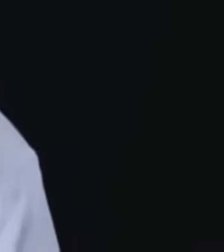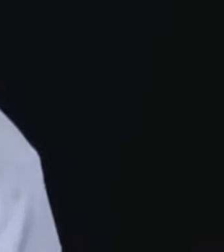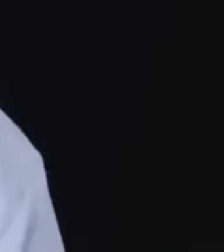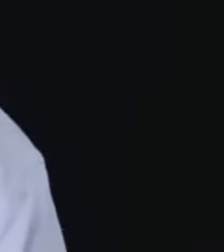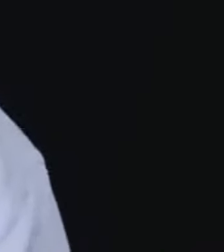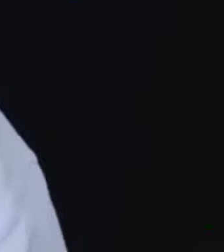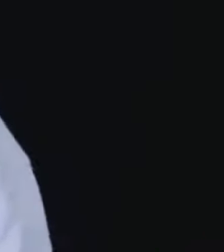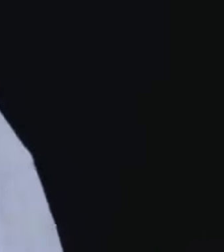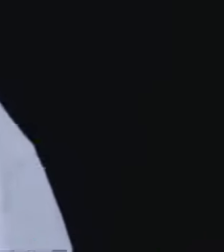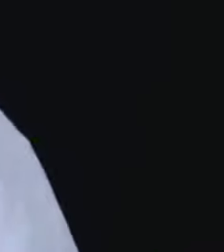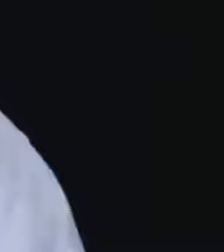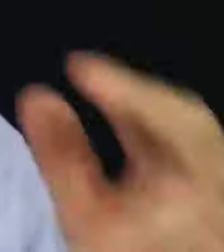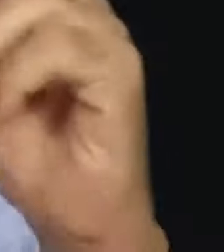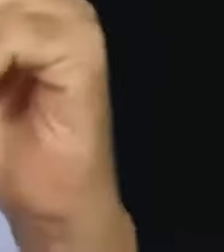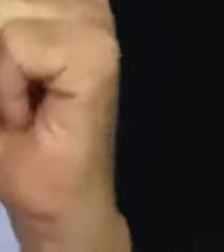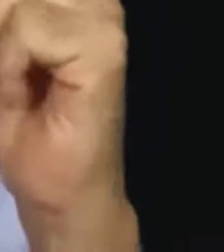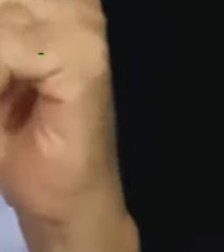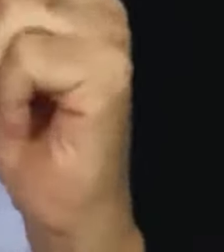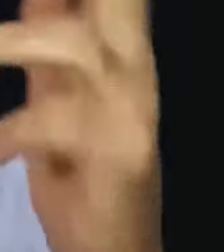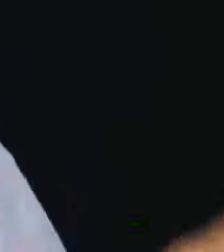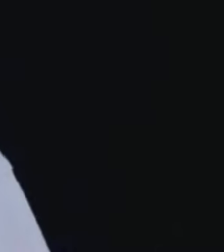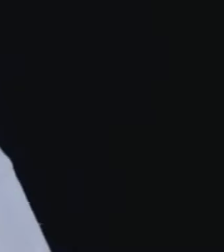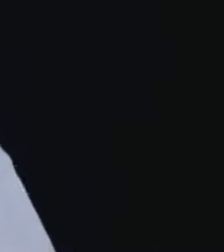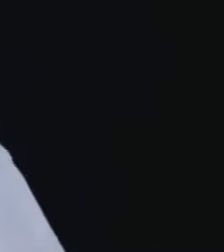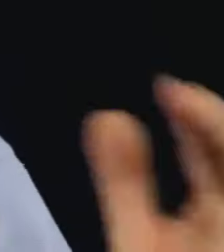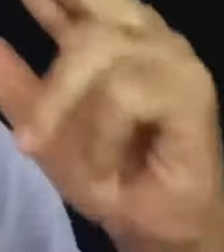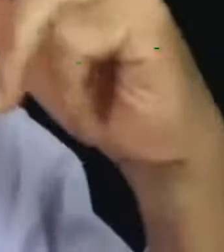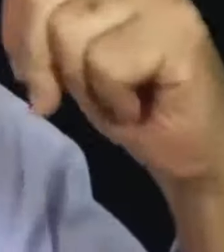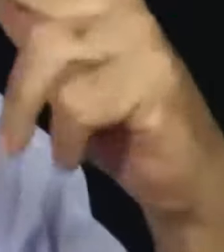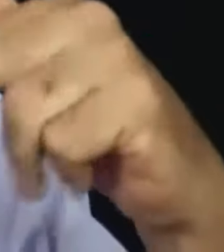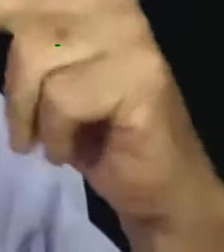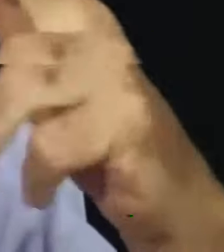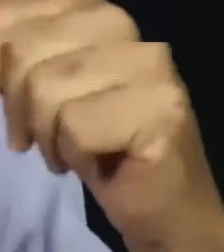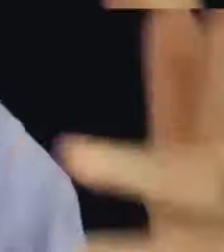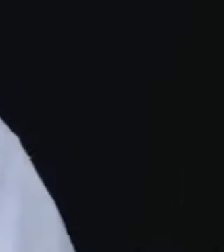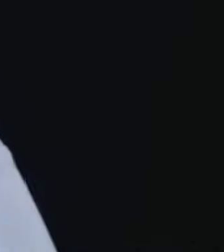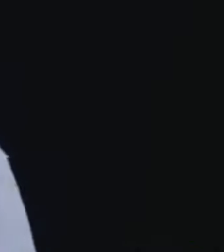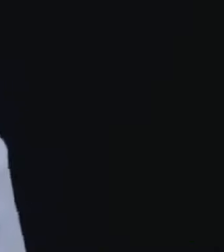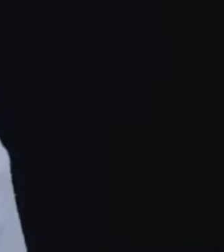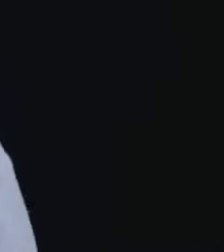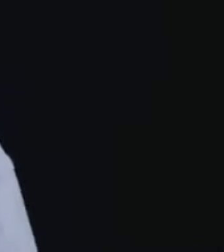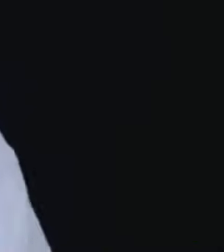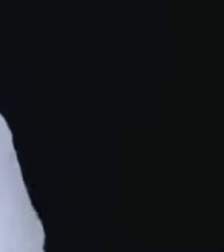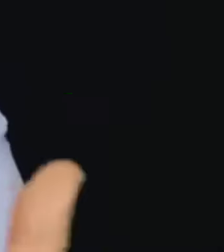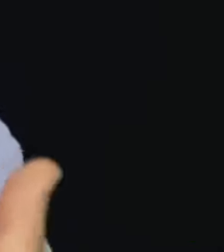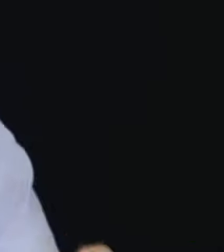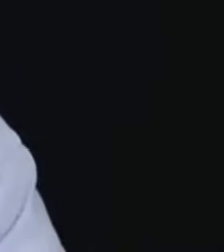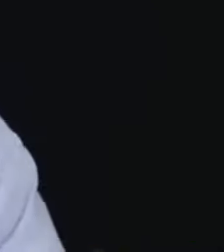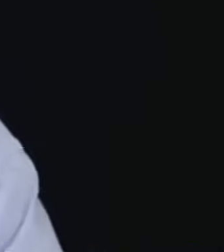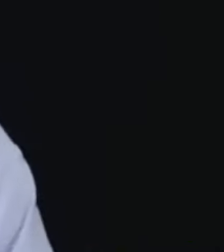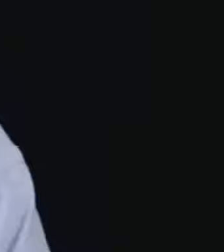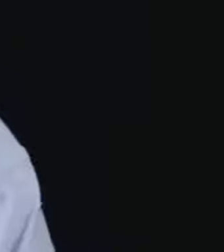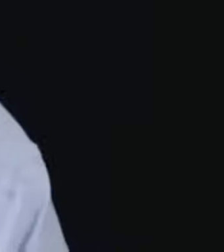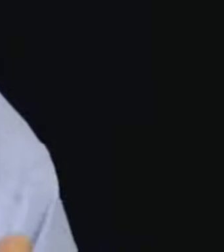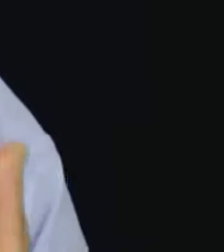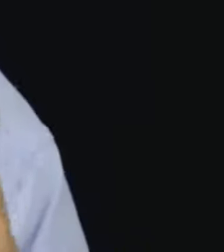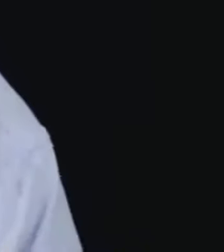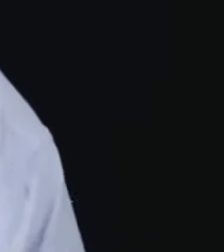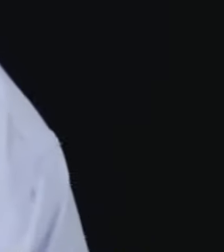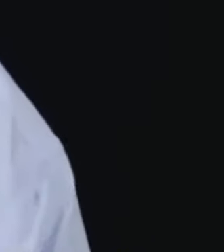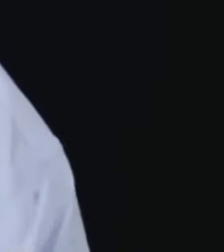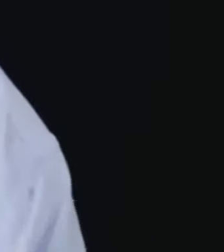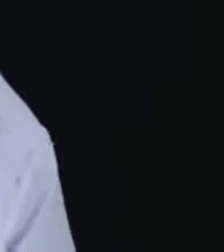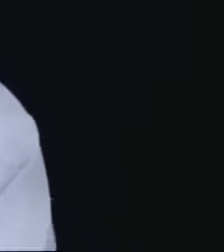enfim, que posais de iluminados e donos da verdade, eternamente incapazes